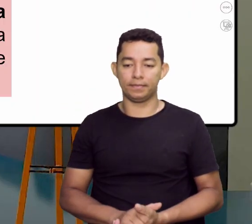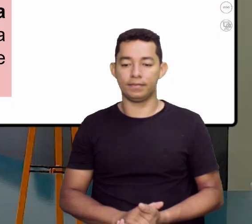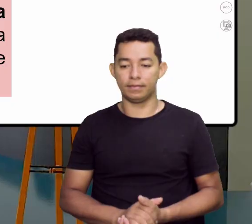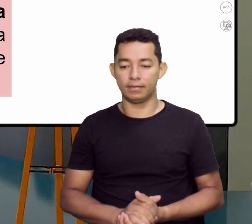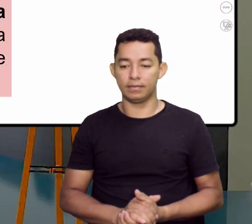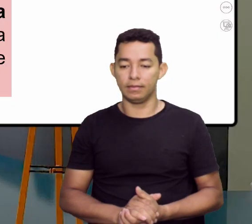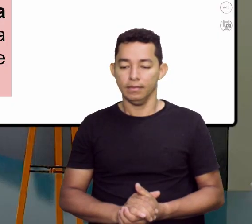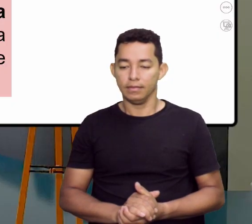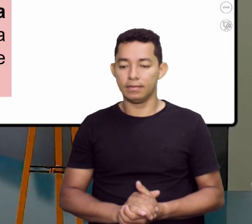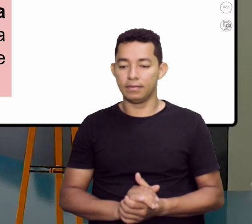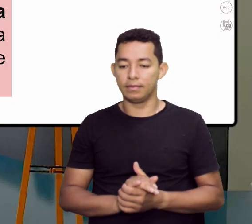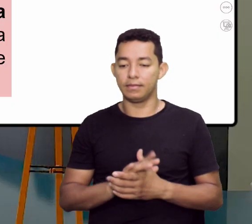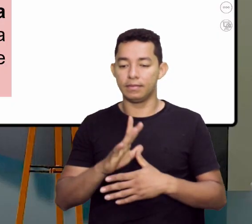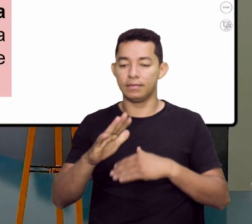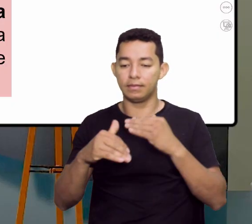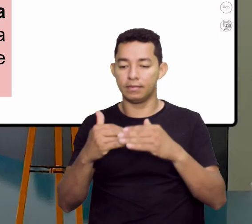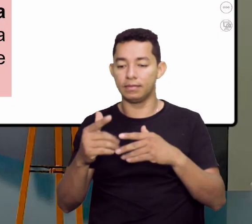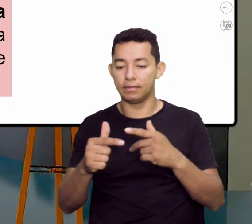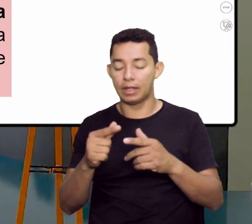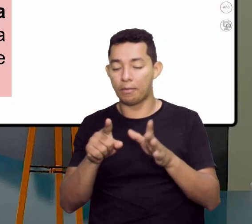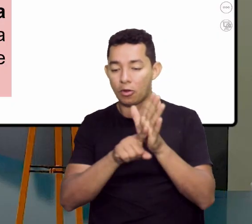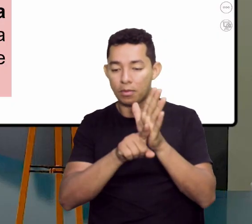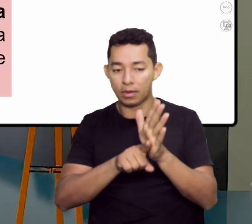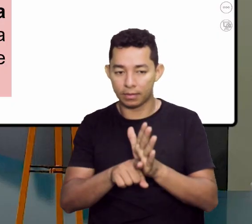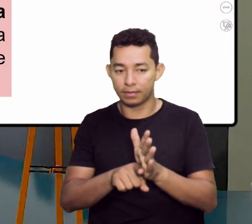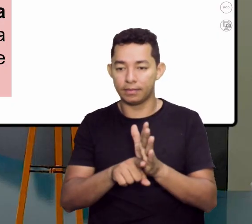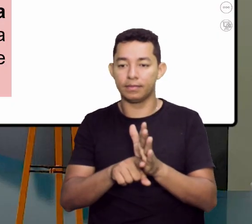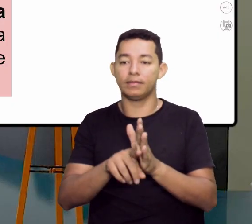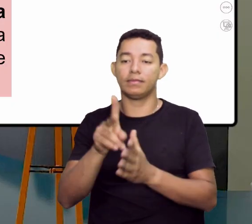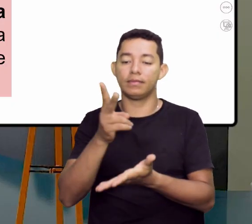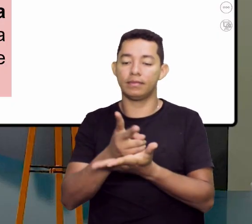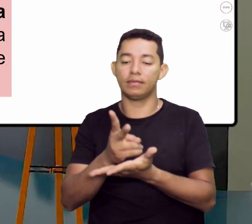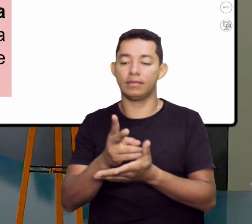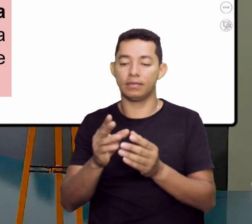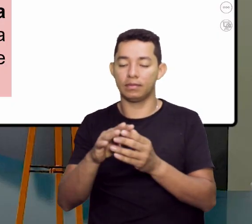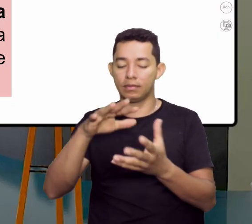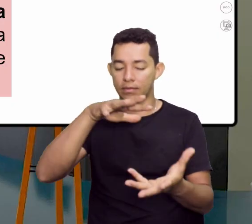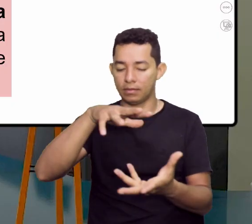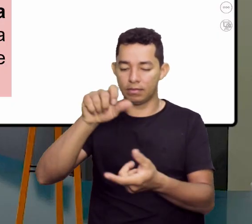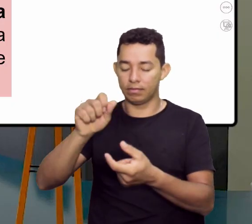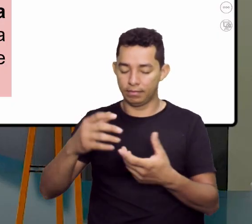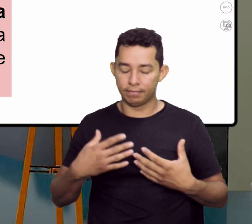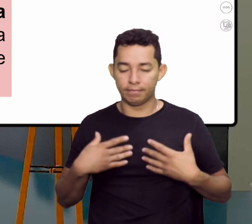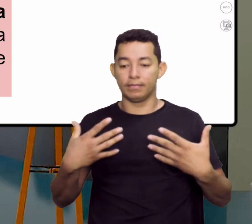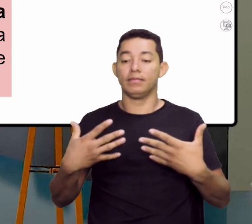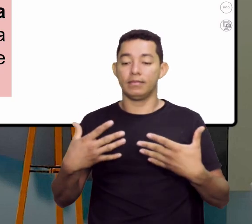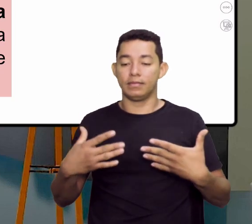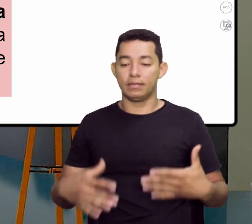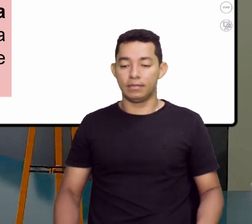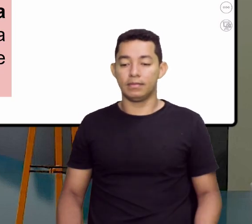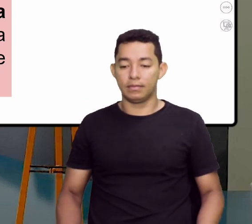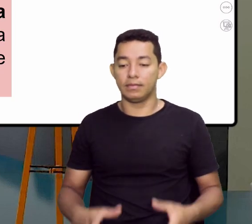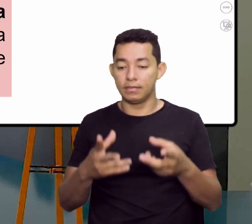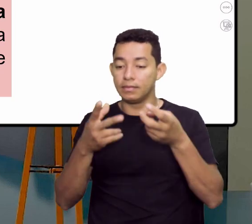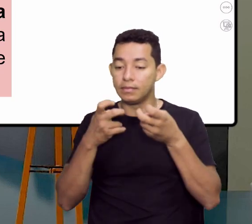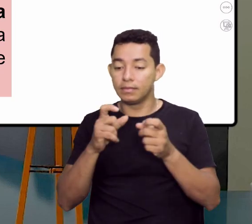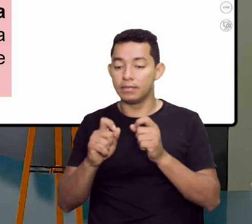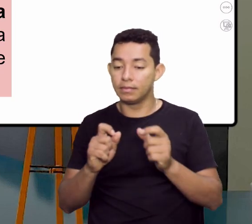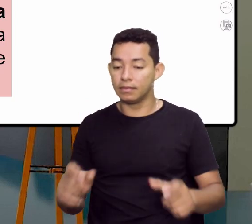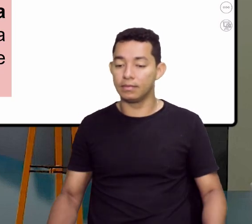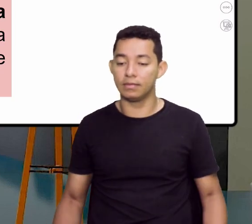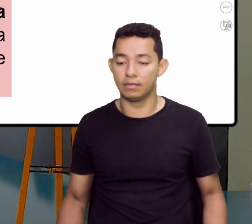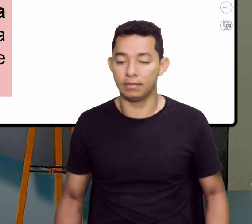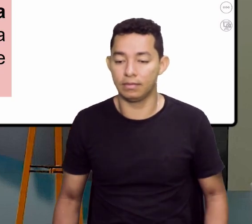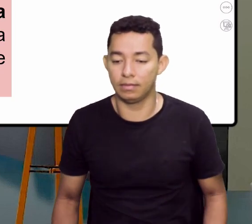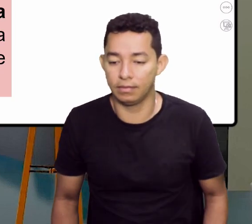descobertas depois pelos pesquisadores, e aí cada vez mais o mundo se assombra quando percebe,